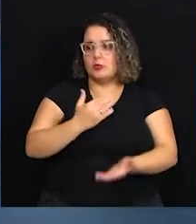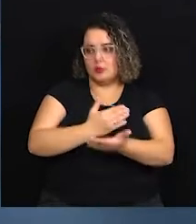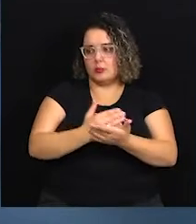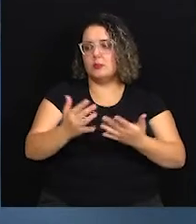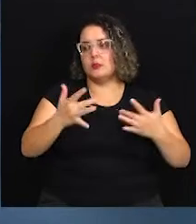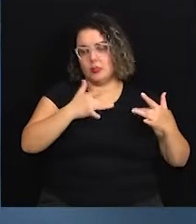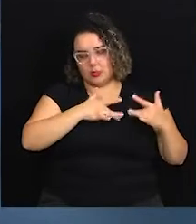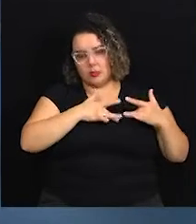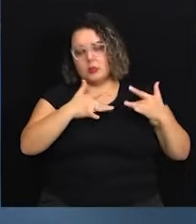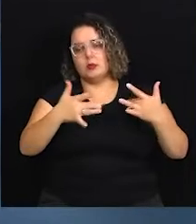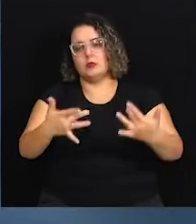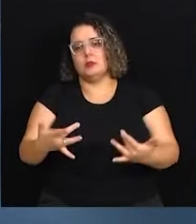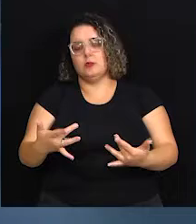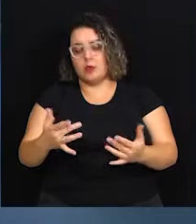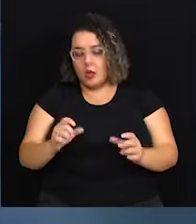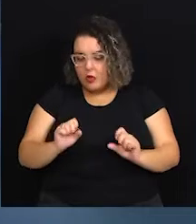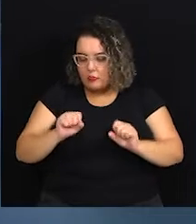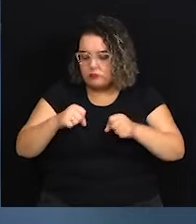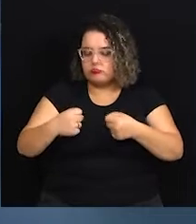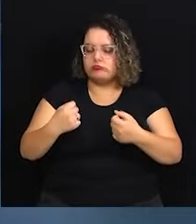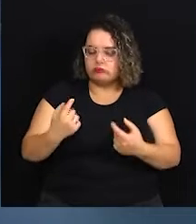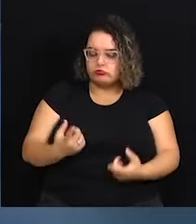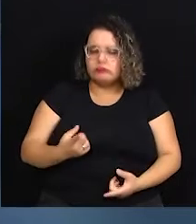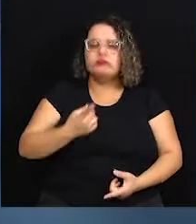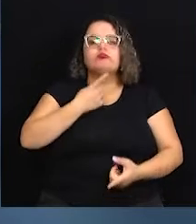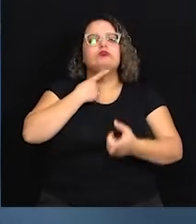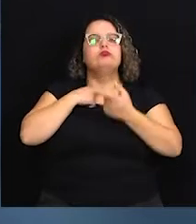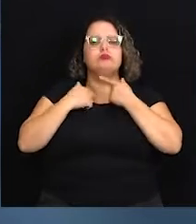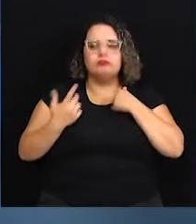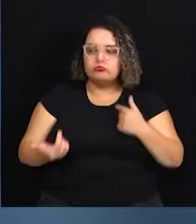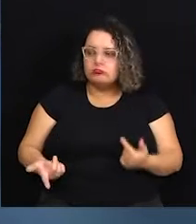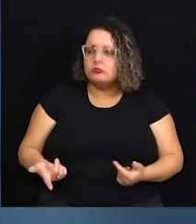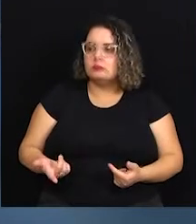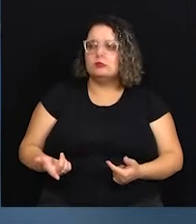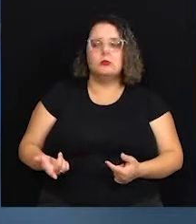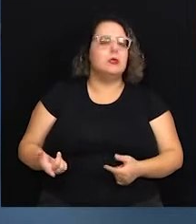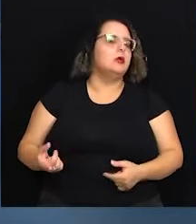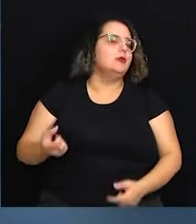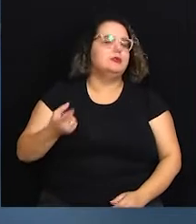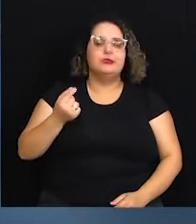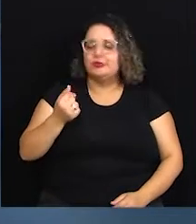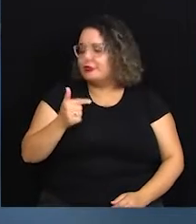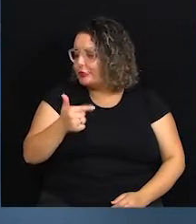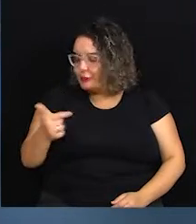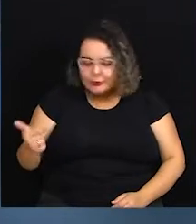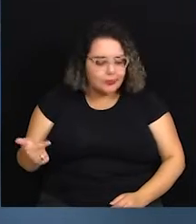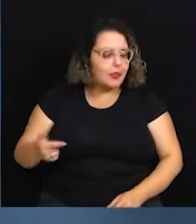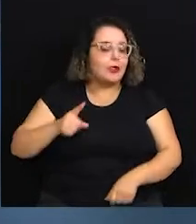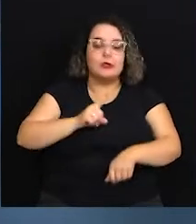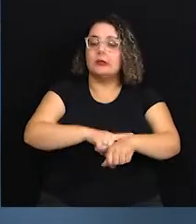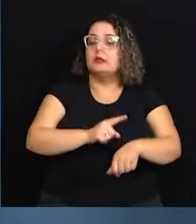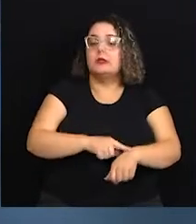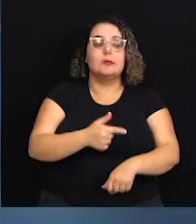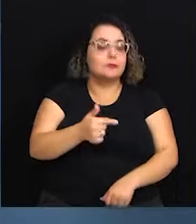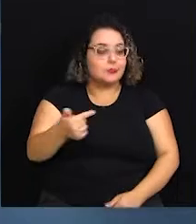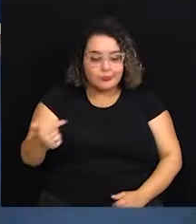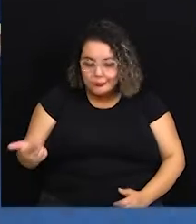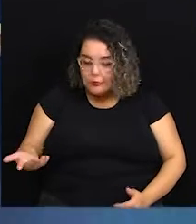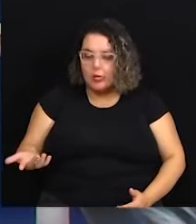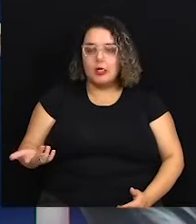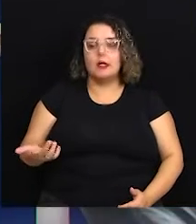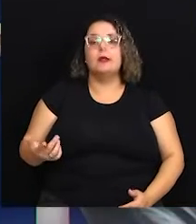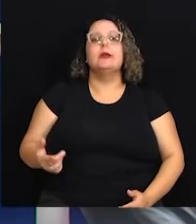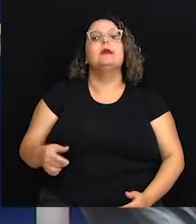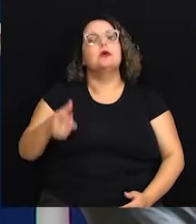voluntariado, né? Aquela força de vontade, tirar tempo de onde não tem, dinheiro de onde não tem, muitas vezes. Vocês